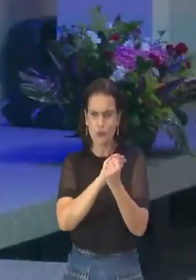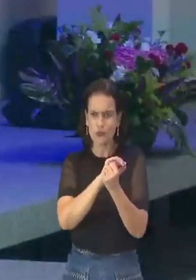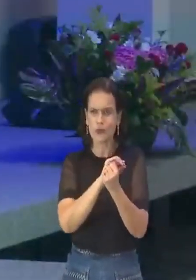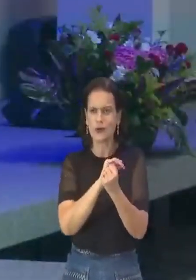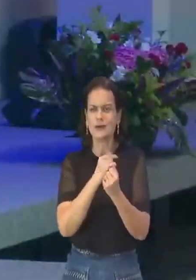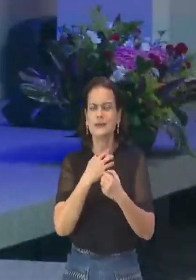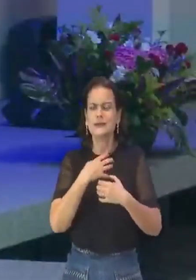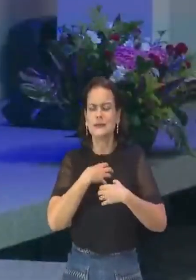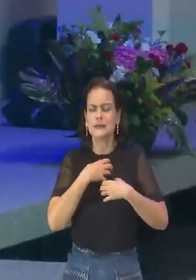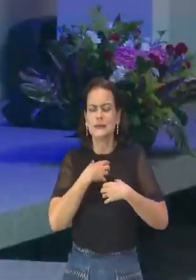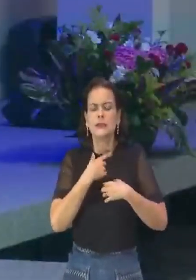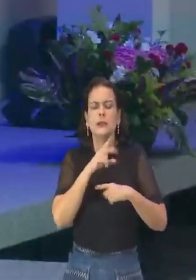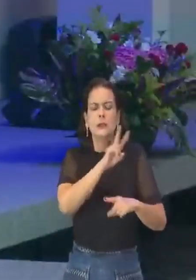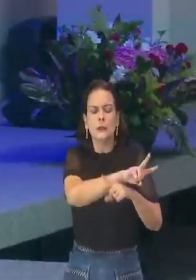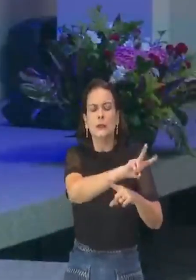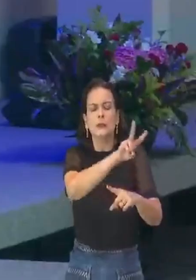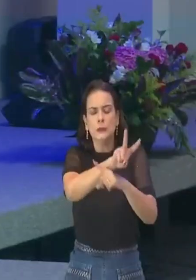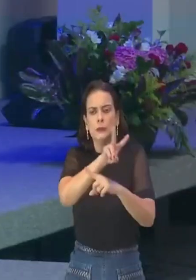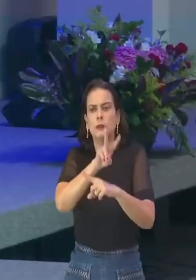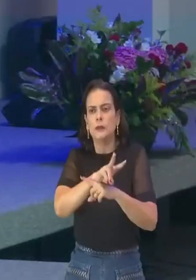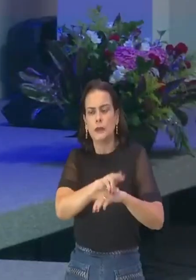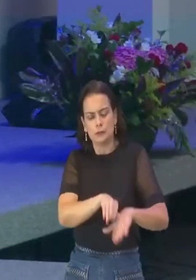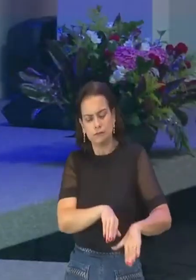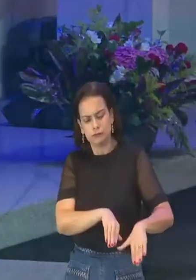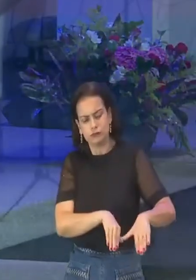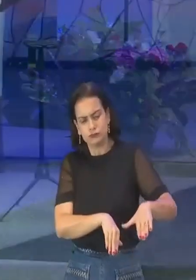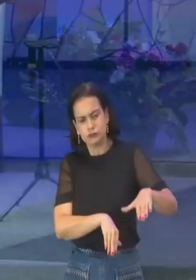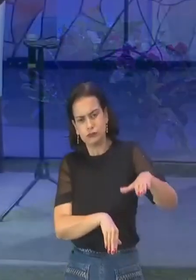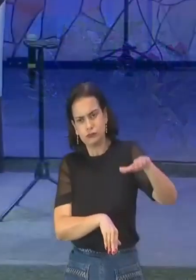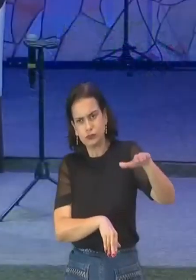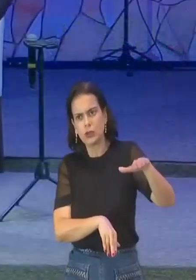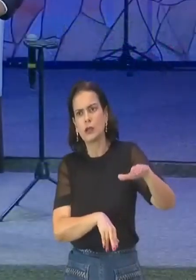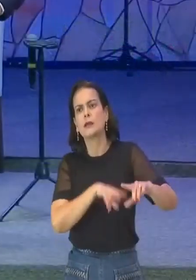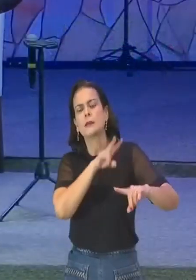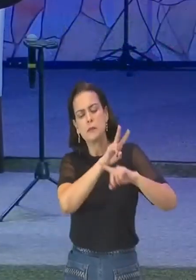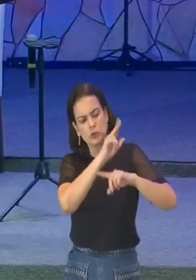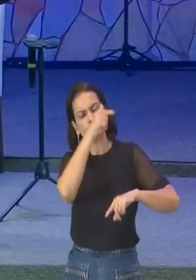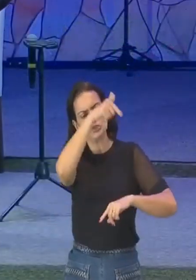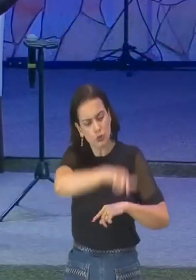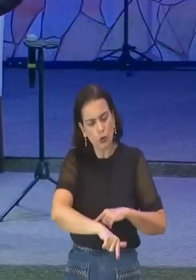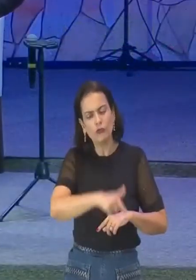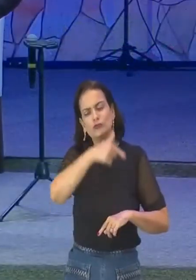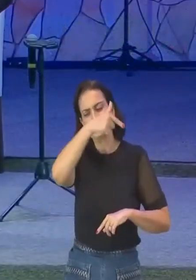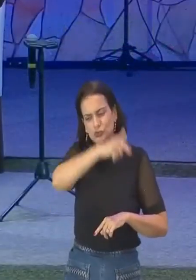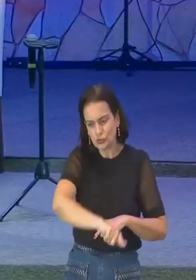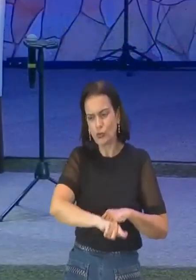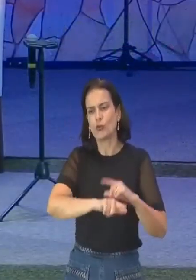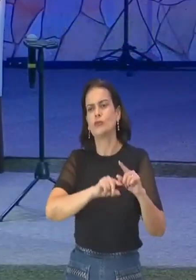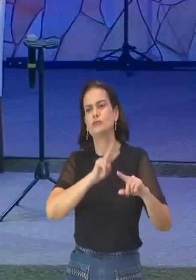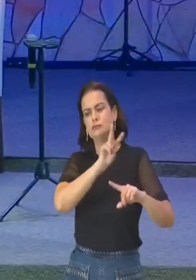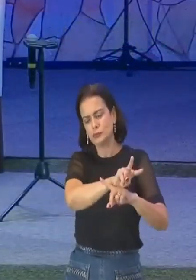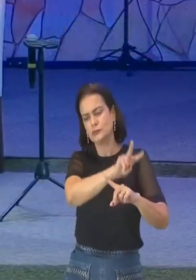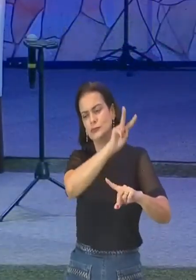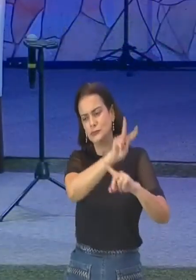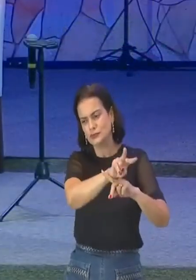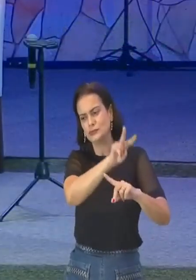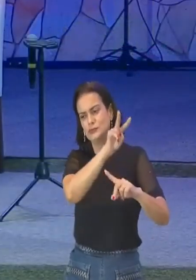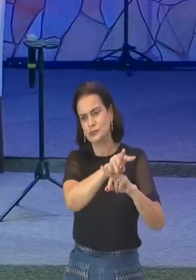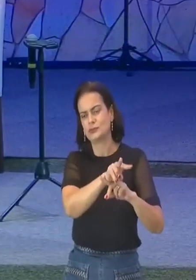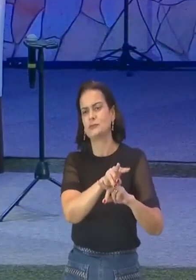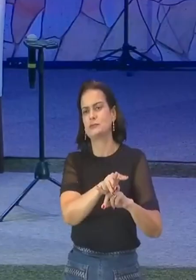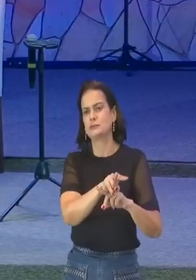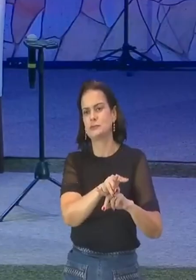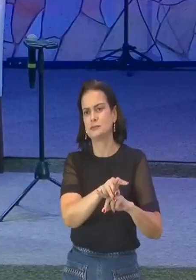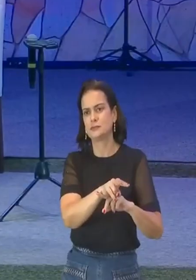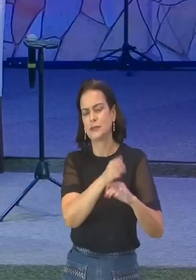sensação de estar protegendo e ele crescendo, e você tendo que proteger de novo, e de novo, e de novo.